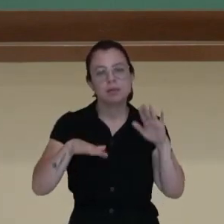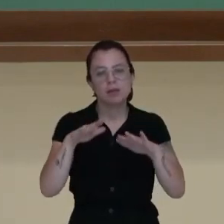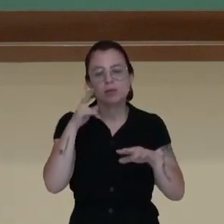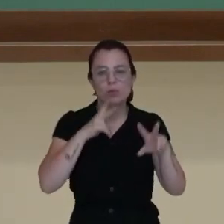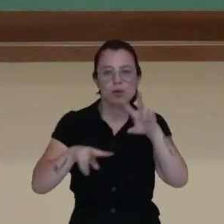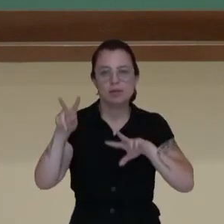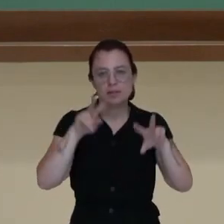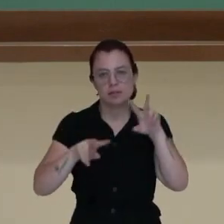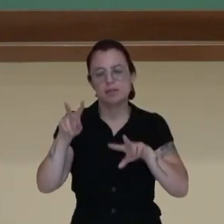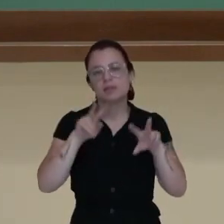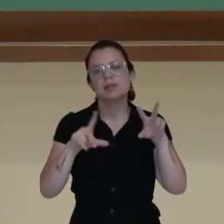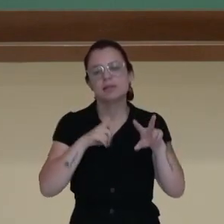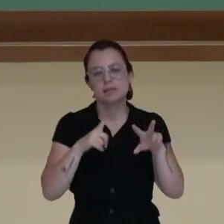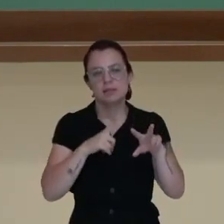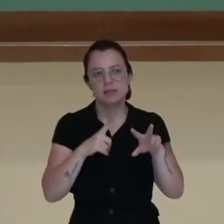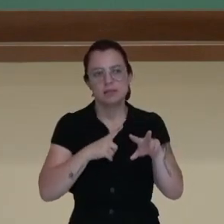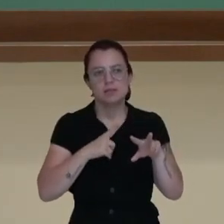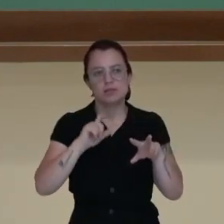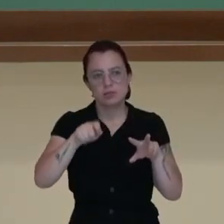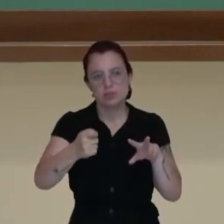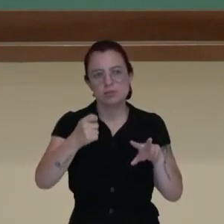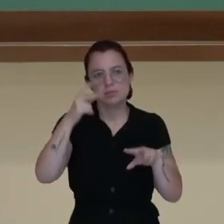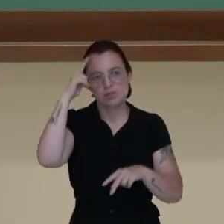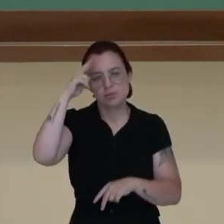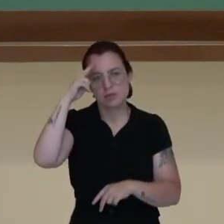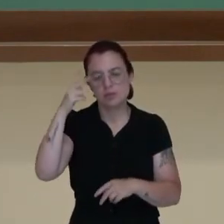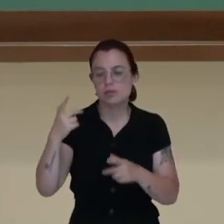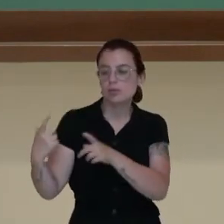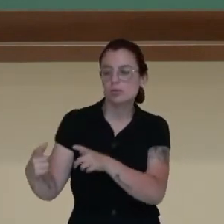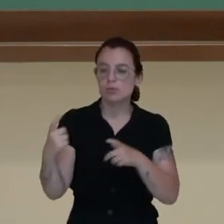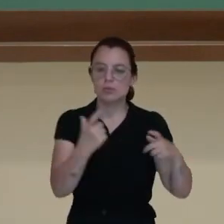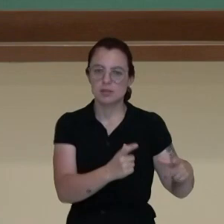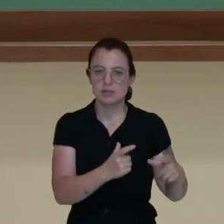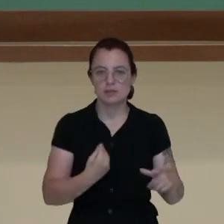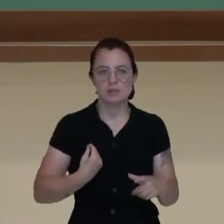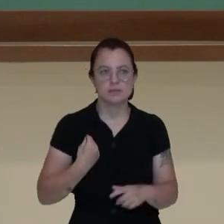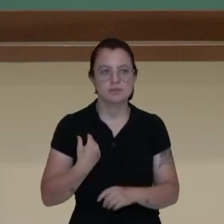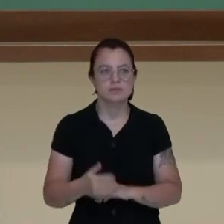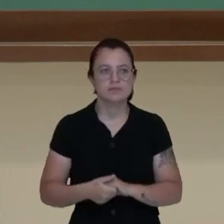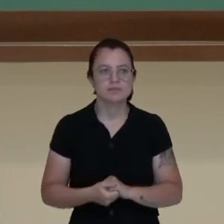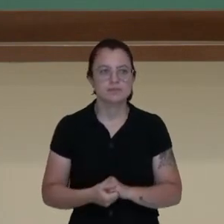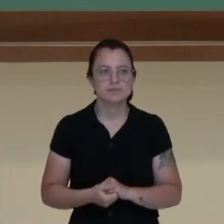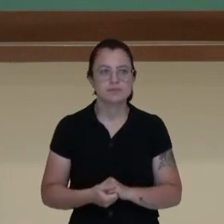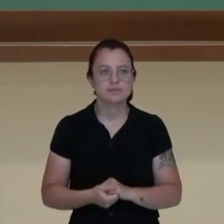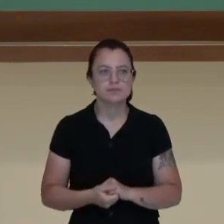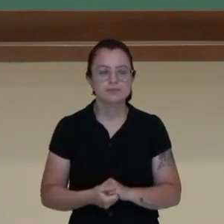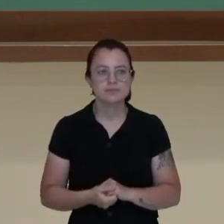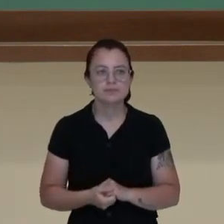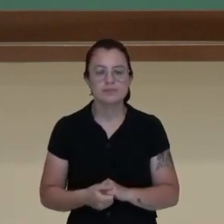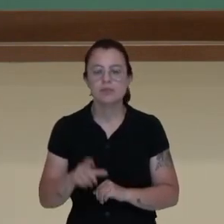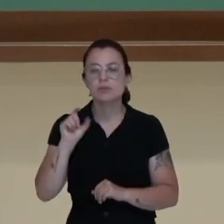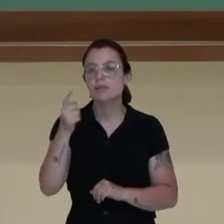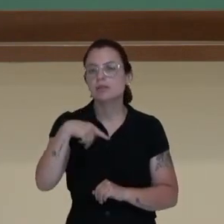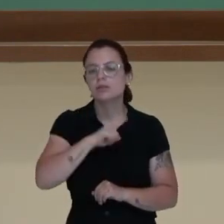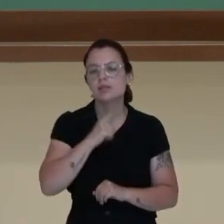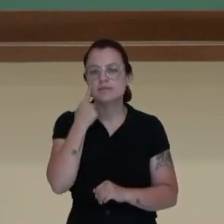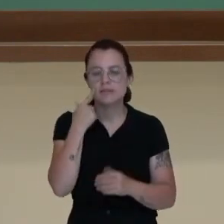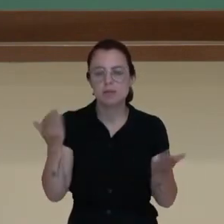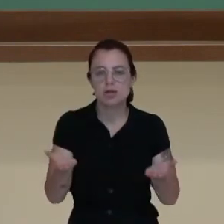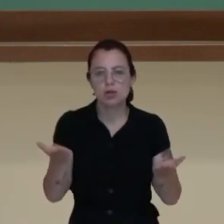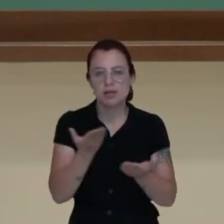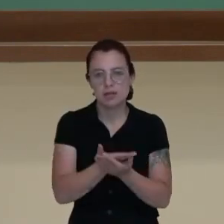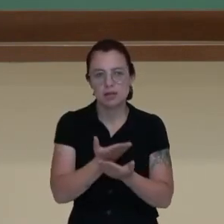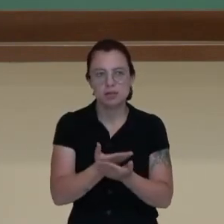que as pessoas vão ter sobre a história, de que posição elas estão, não é? Bom, o que nós vimos então